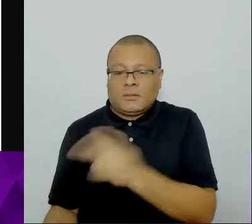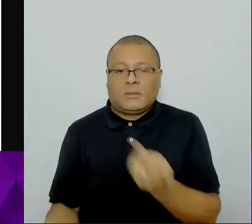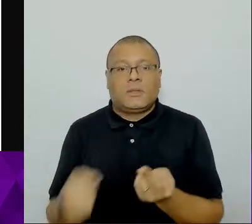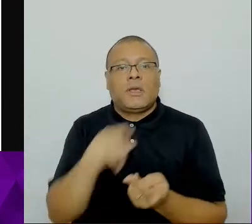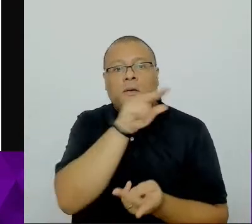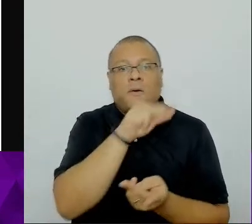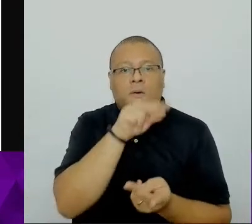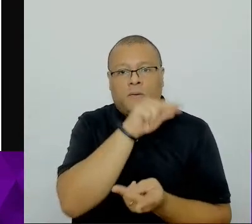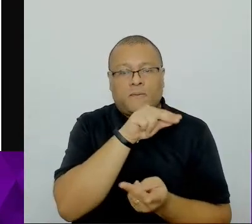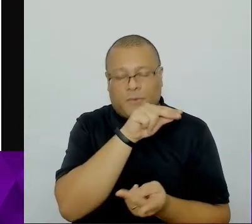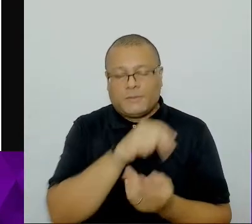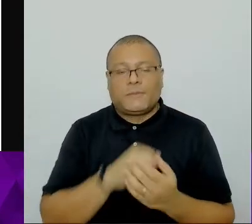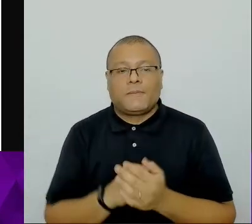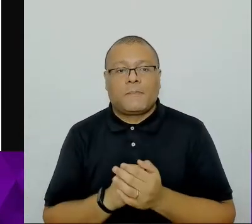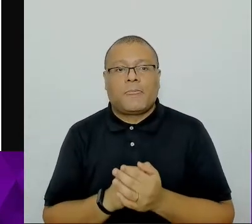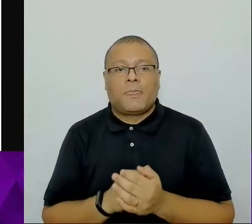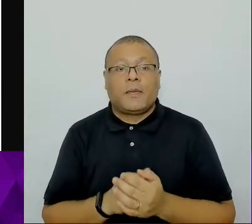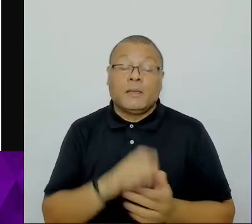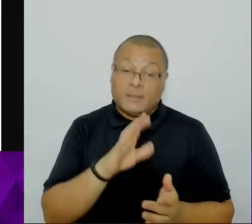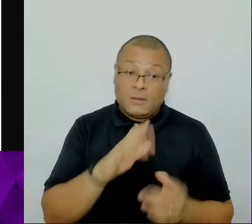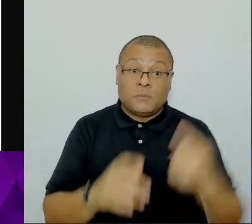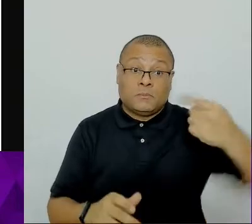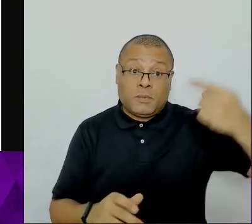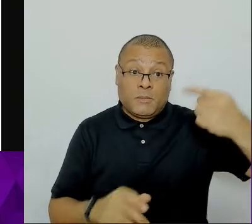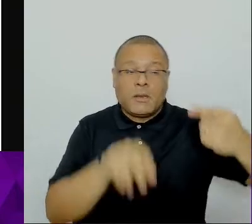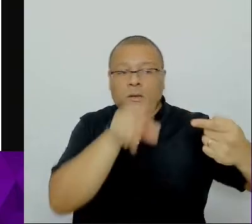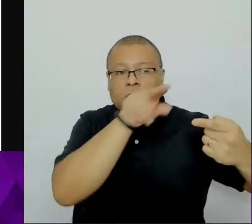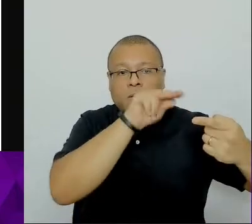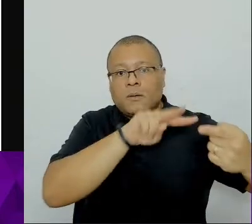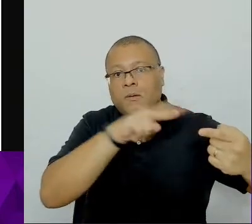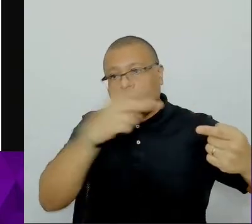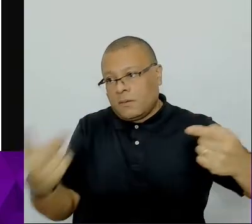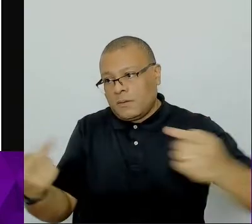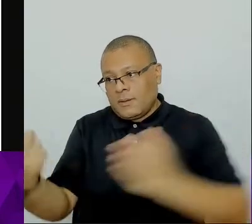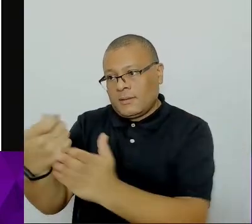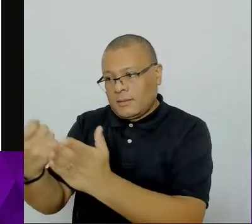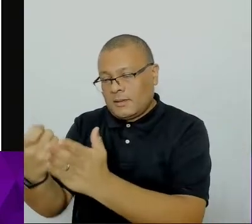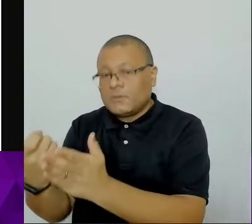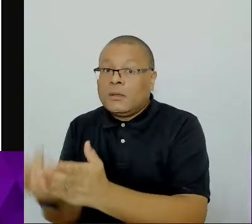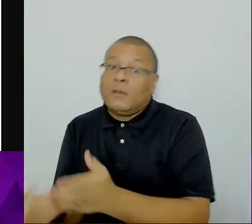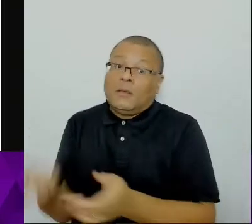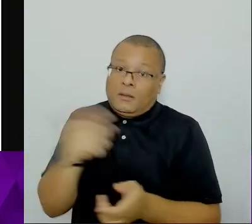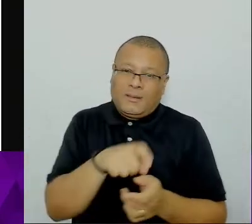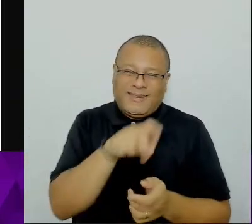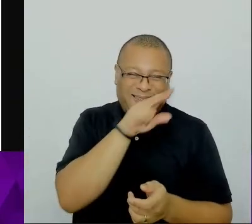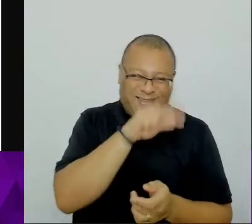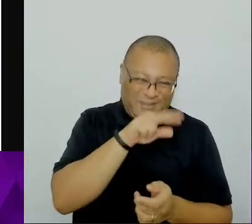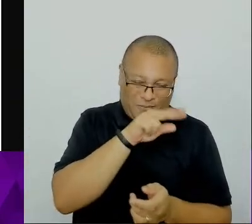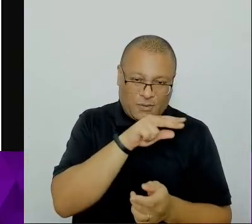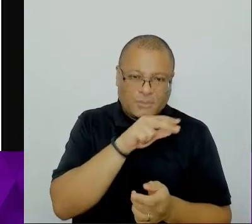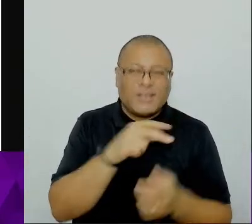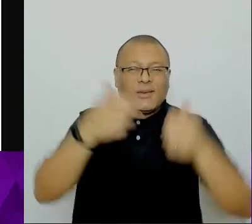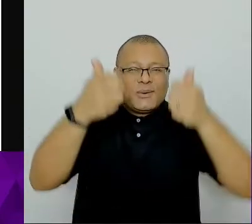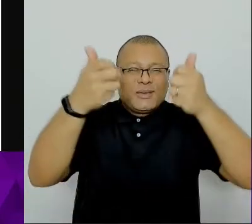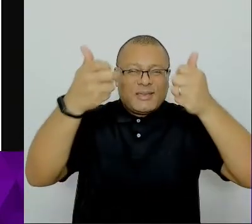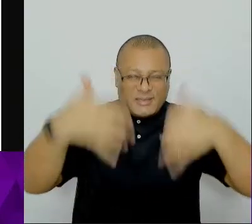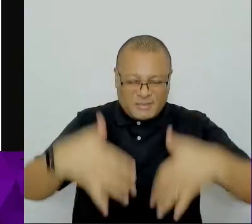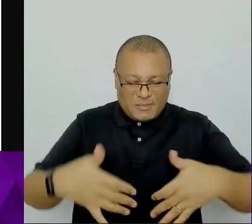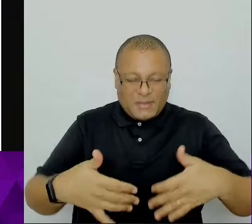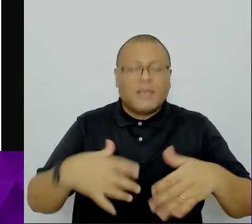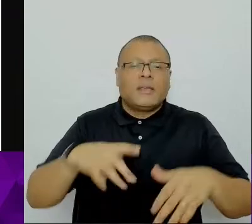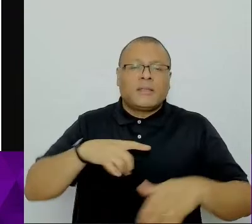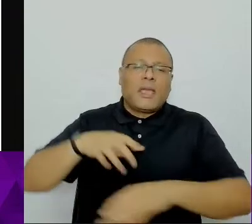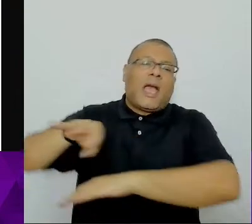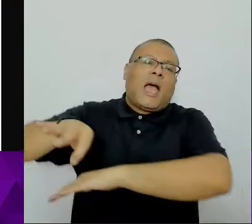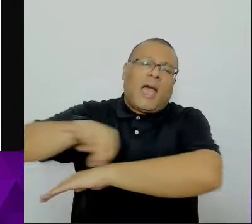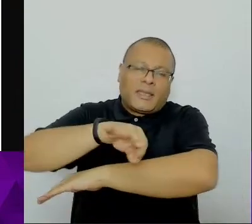Então, para a parte de speech recognition e para a parte de text-to-speech eu também comentei as arquiteturas.